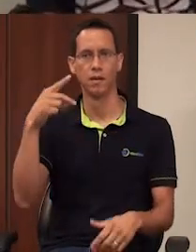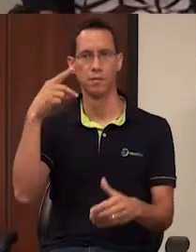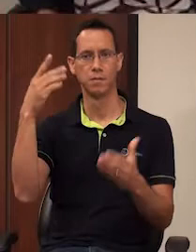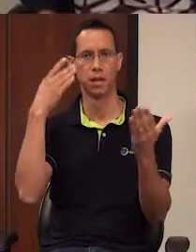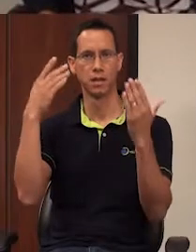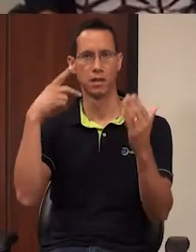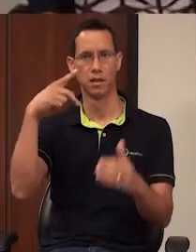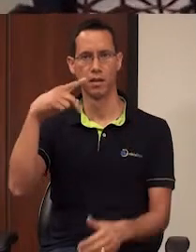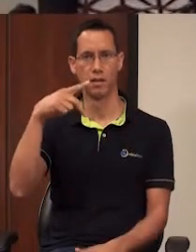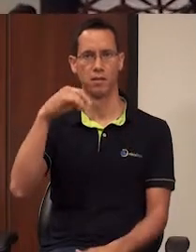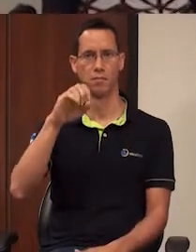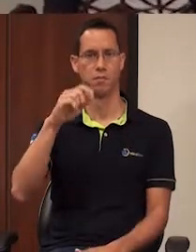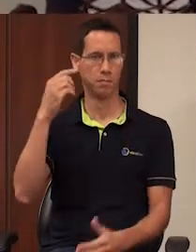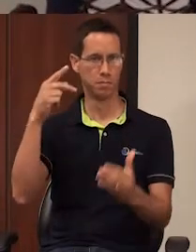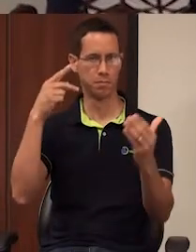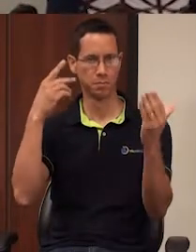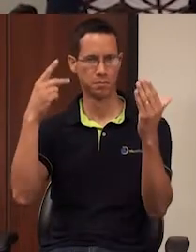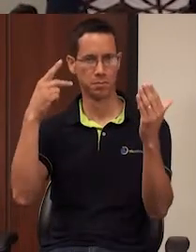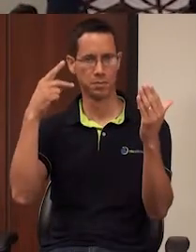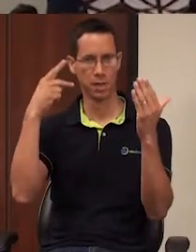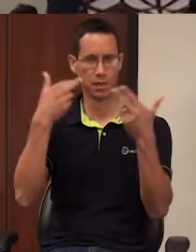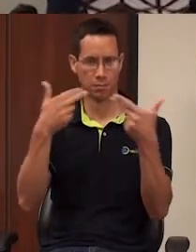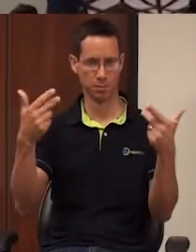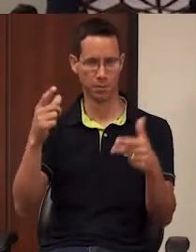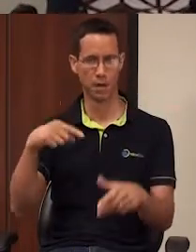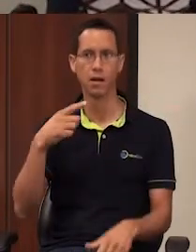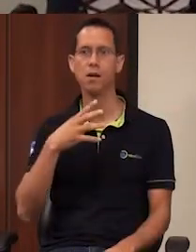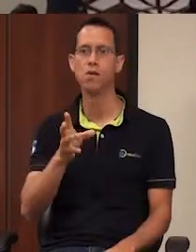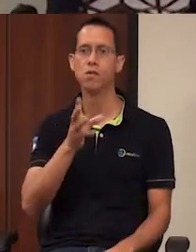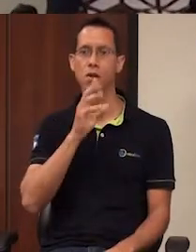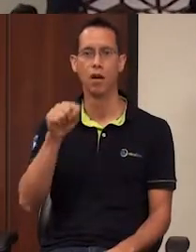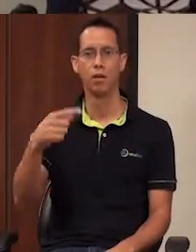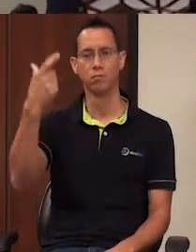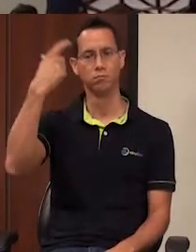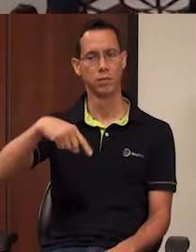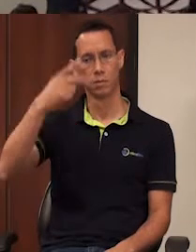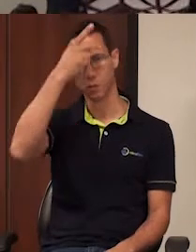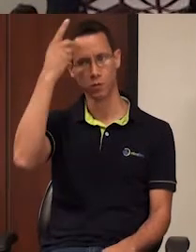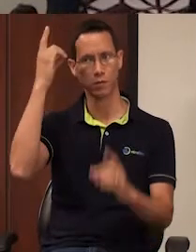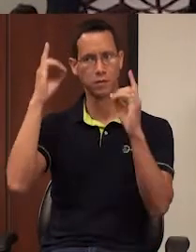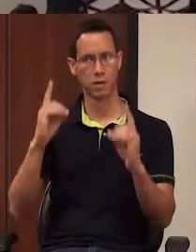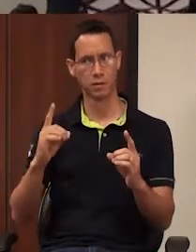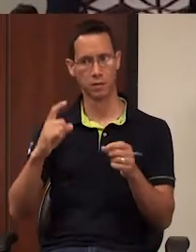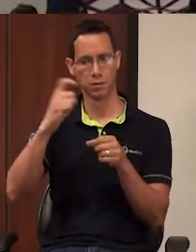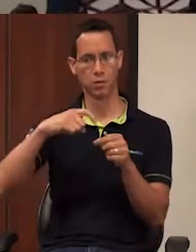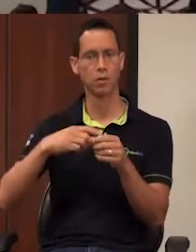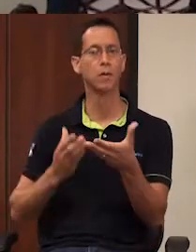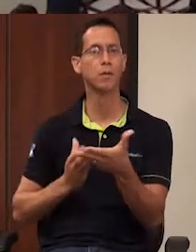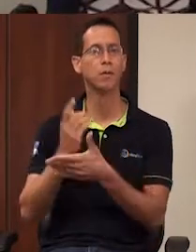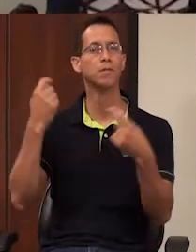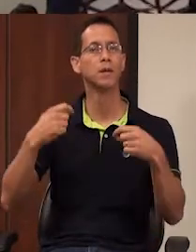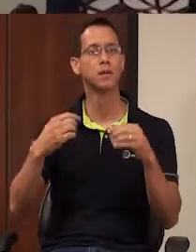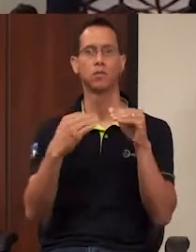Né? Então, eles queriam ser reconhecidos como pessoas com deficiência. Como na ONU, uma convenção para ser aprovada precisa do